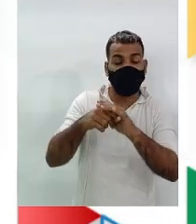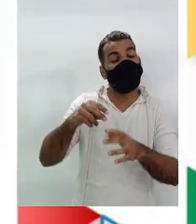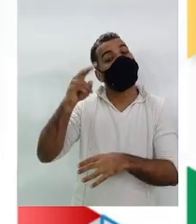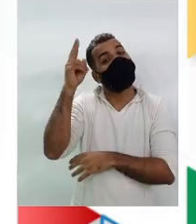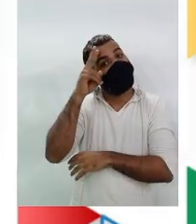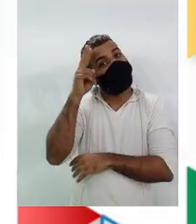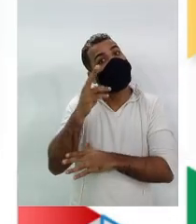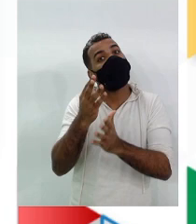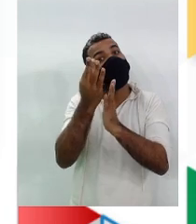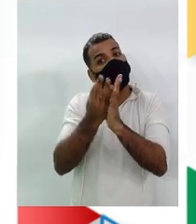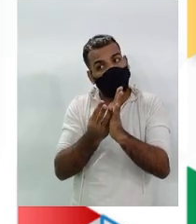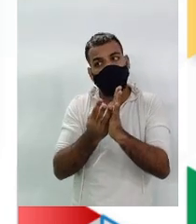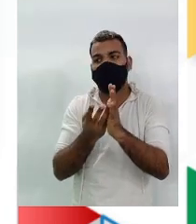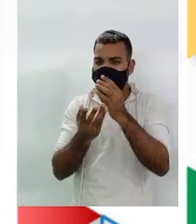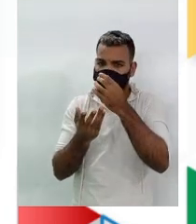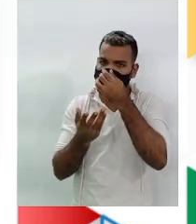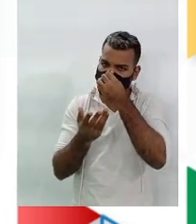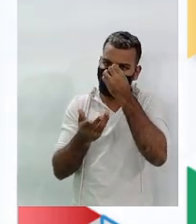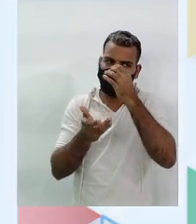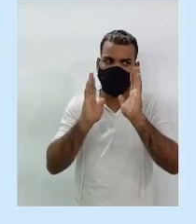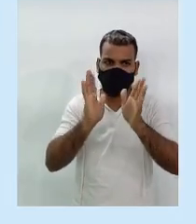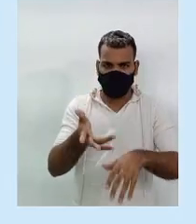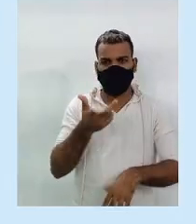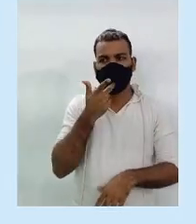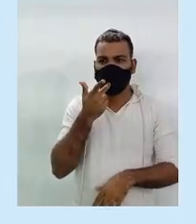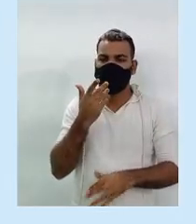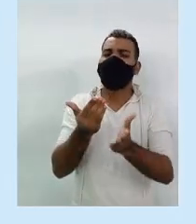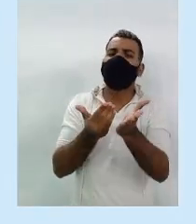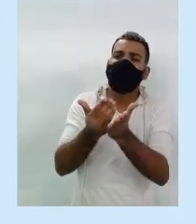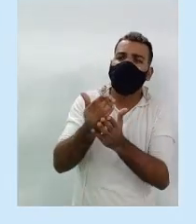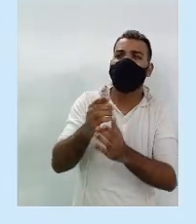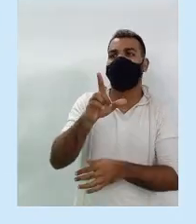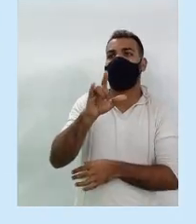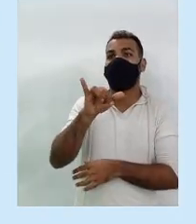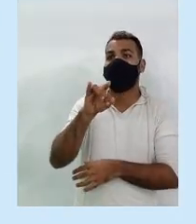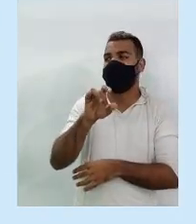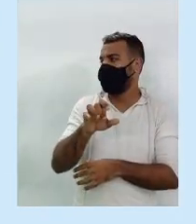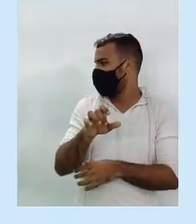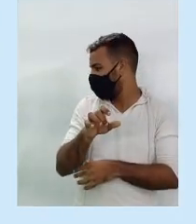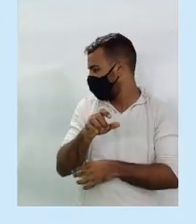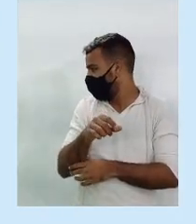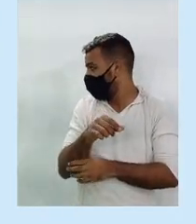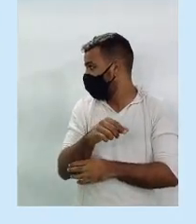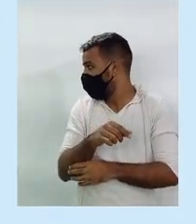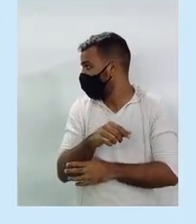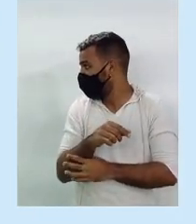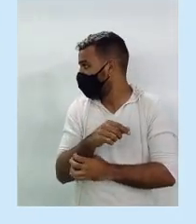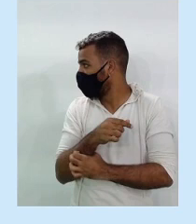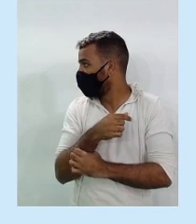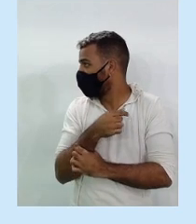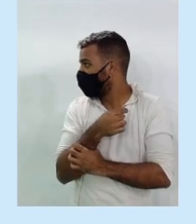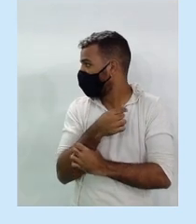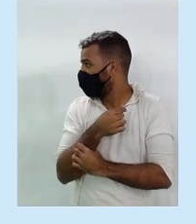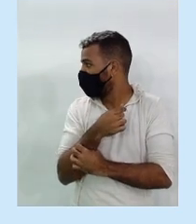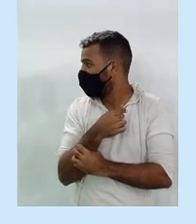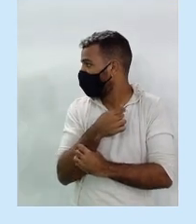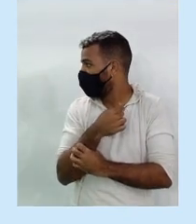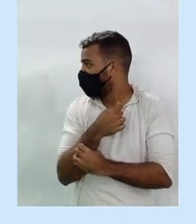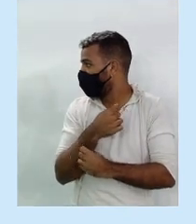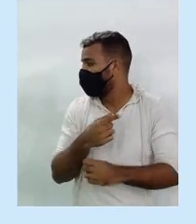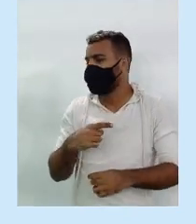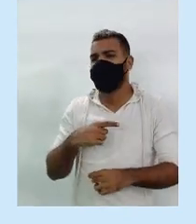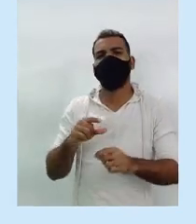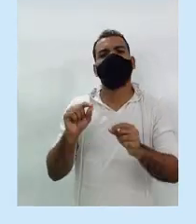lembrar que o texto impactante, como nós falamos, começa pelo lead, certo? Que é persuadir,